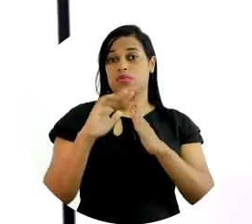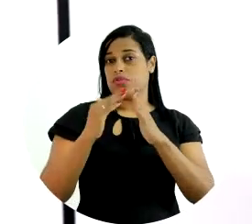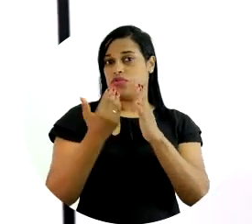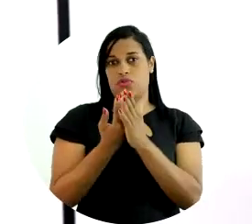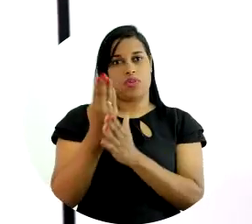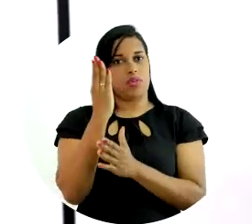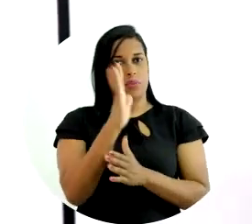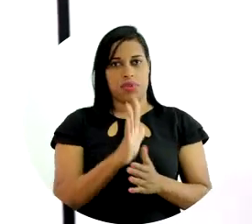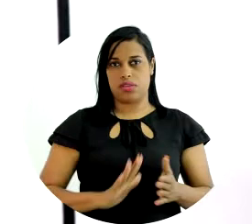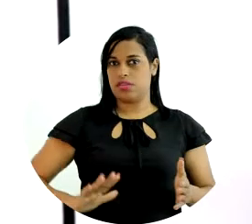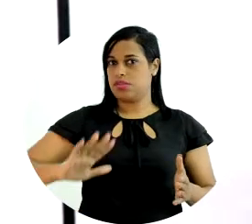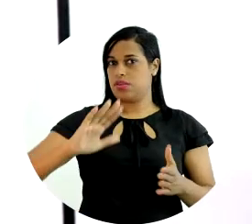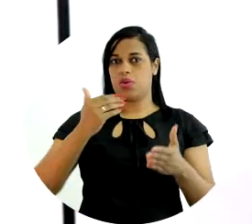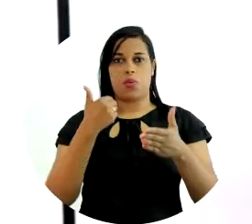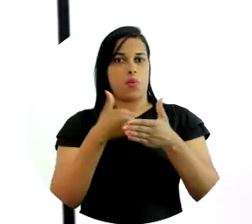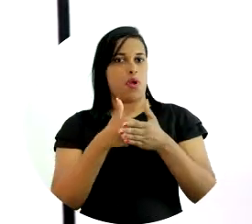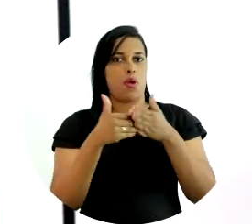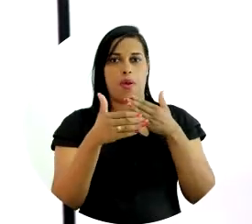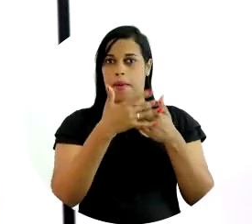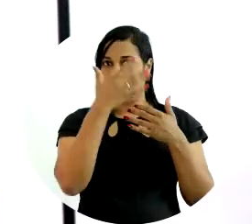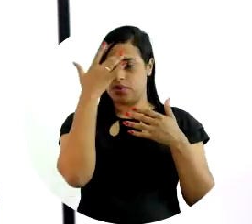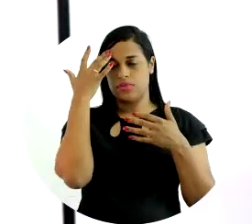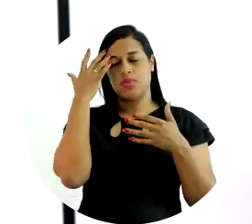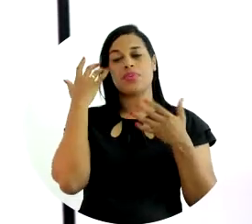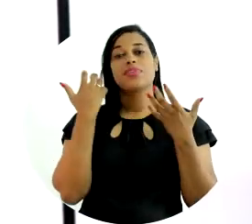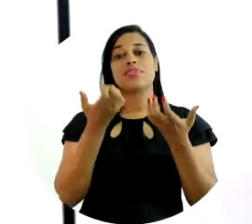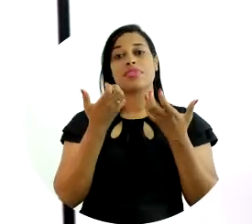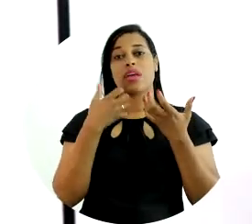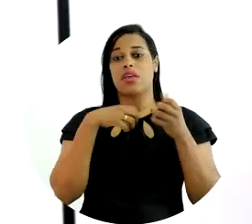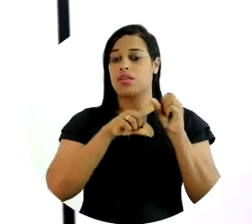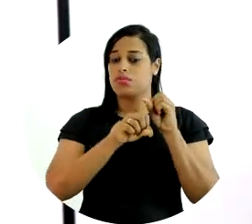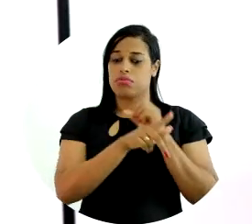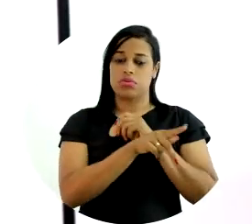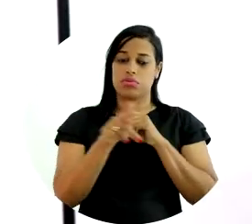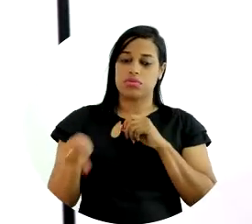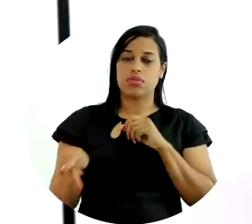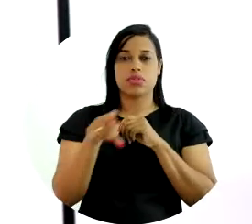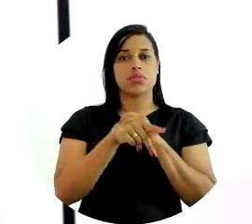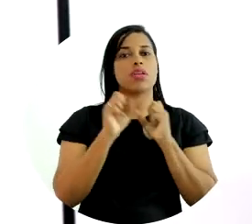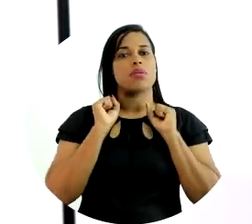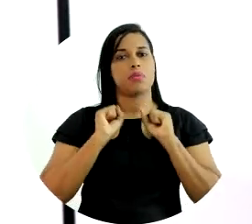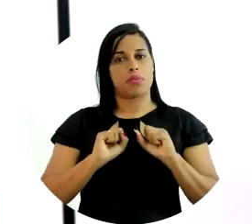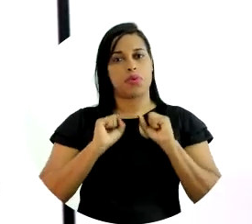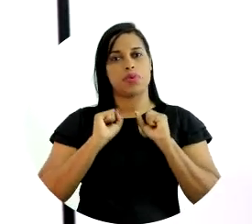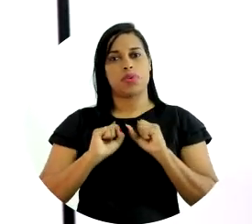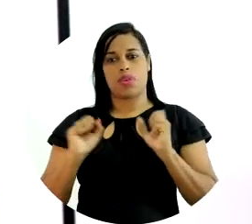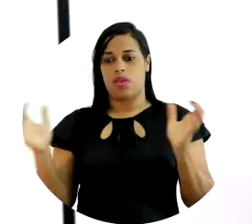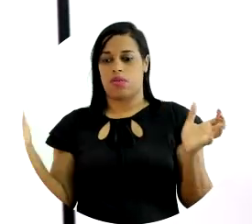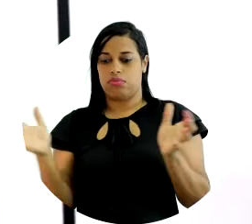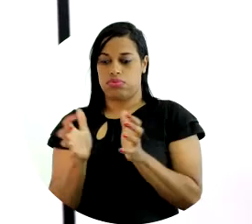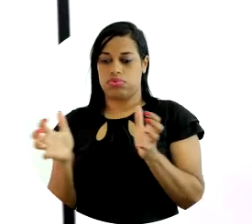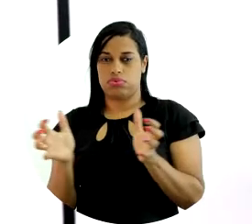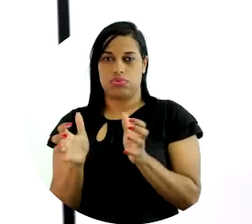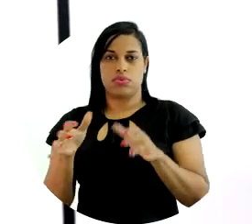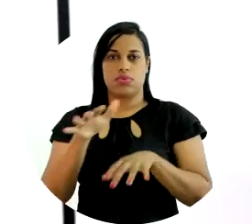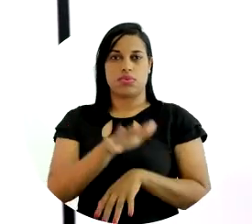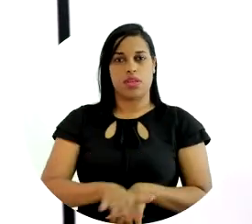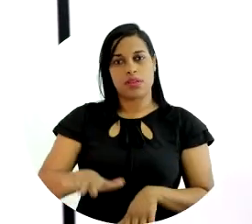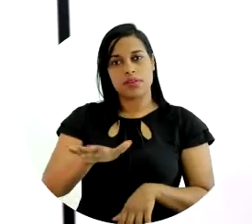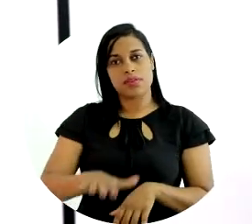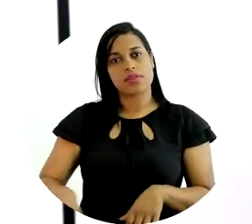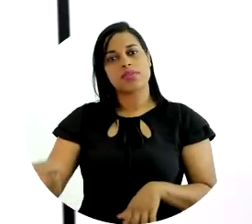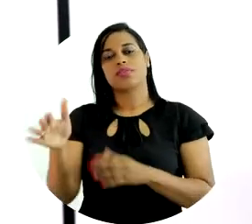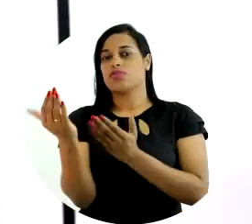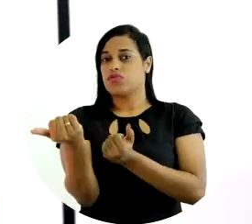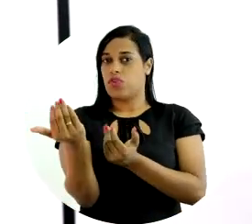não existia uma escola no brasil e qualquer pessoa que se sinta estava limitada a ser professor ele poderia juntar crianças